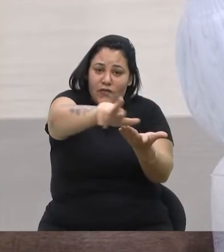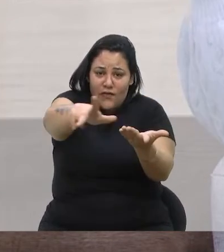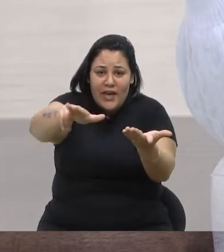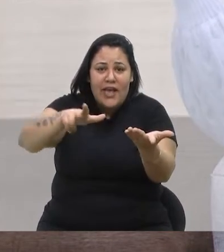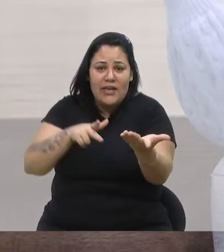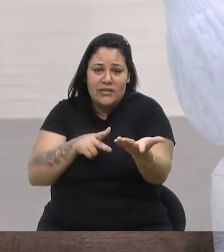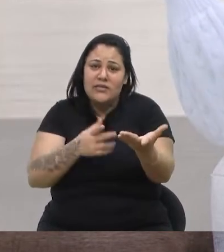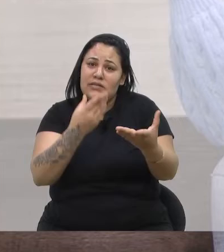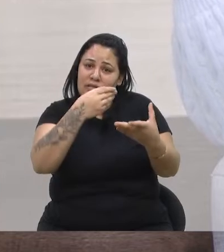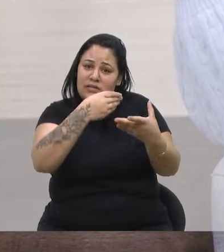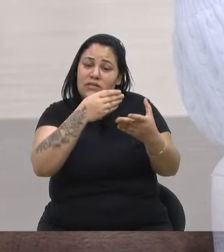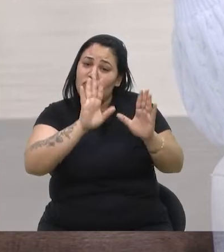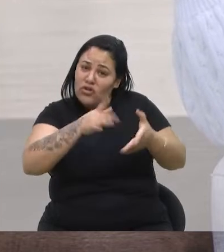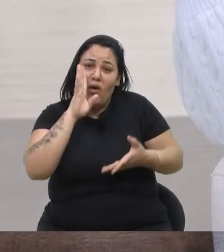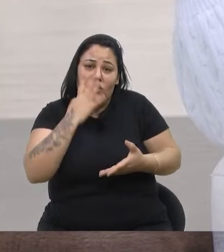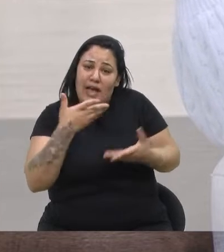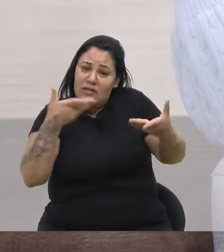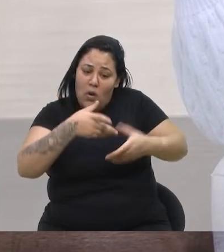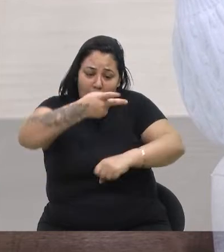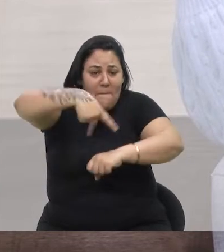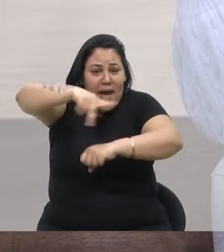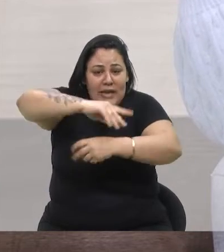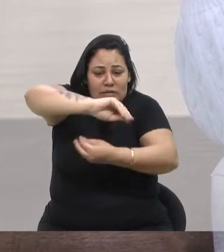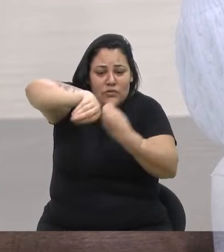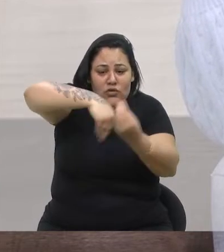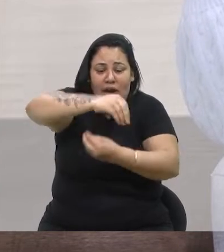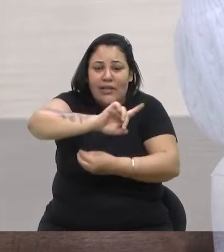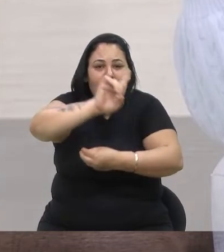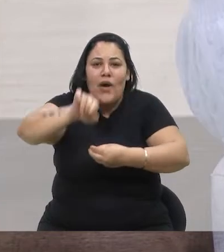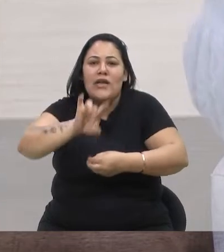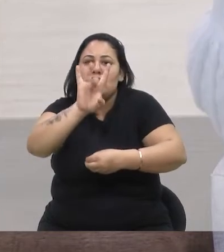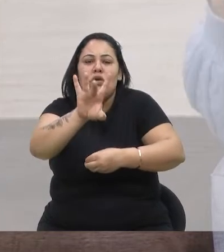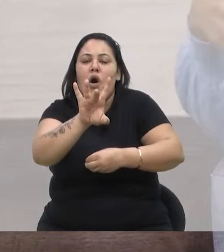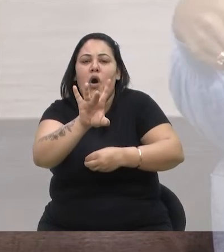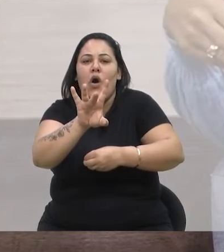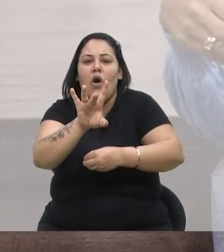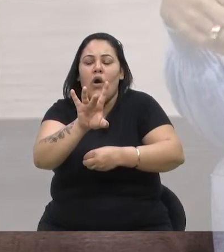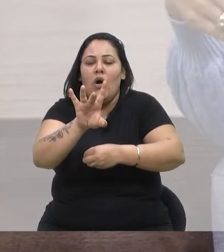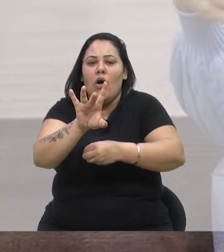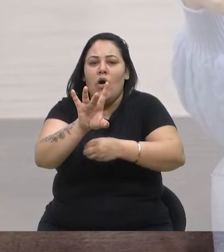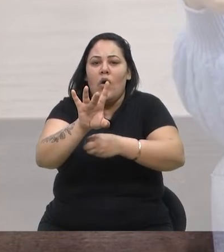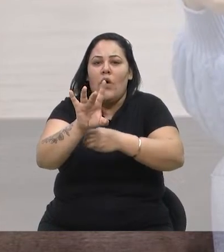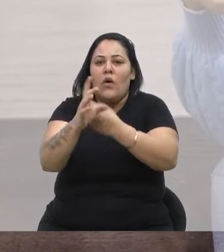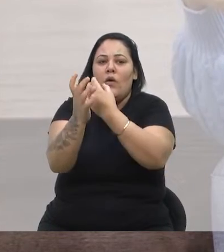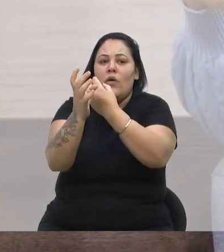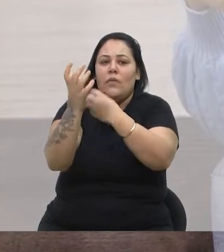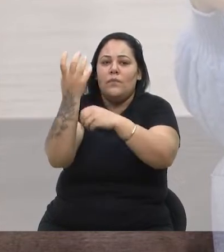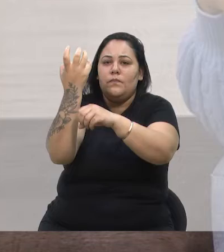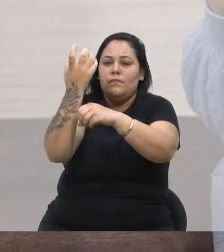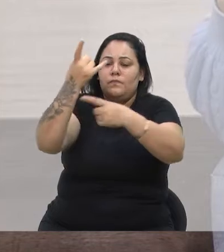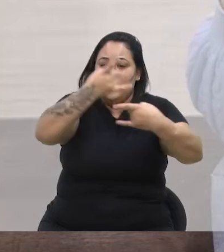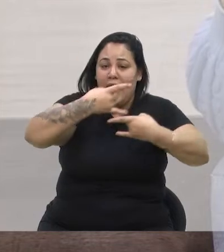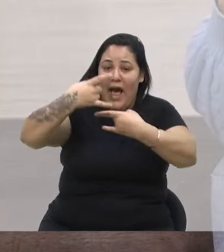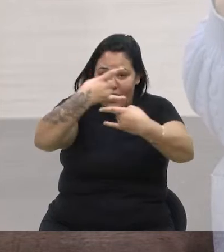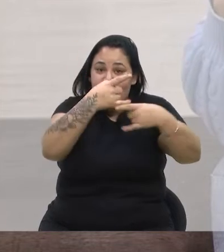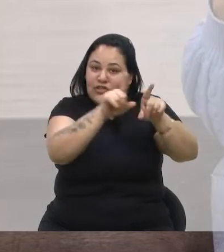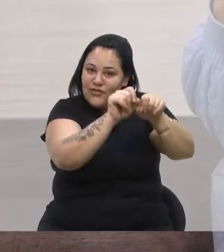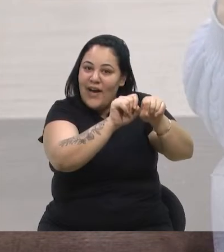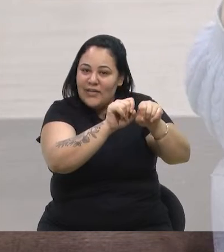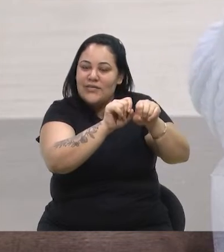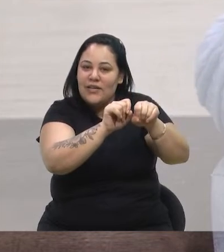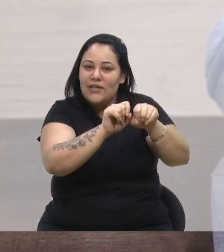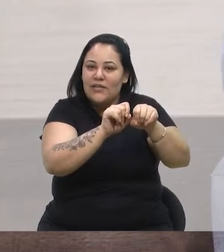com equipes multidisciplinares, isso já acontece, né? Não só em lives que a gente faz, mas equipes que têm